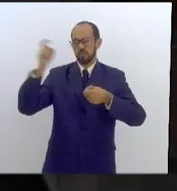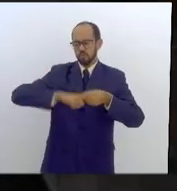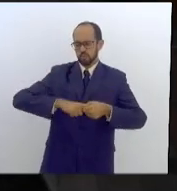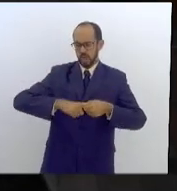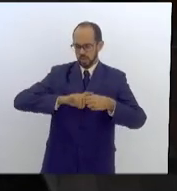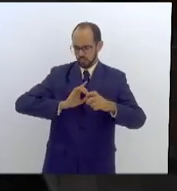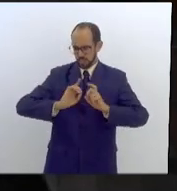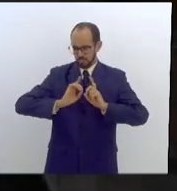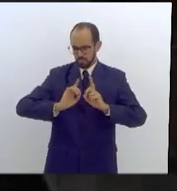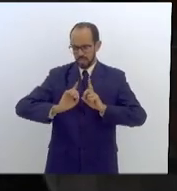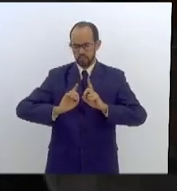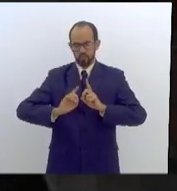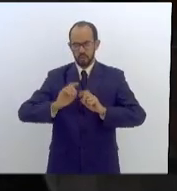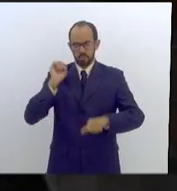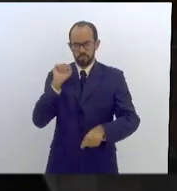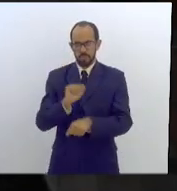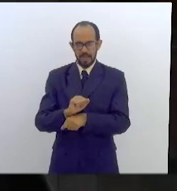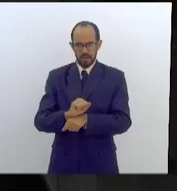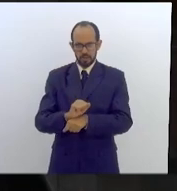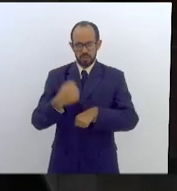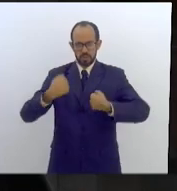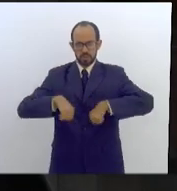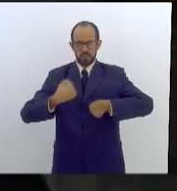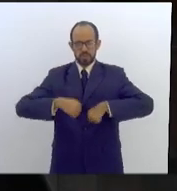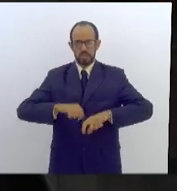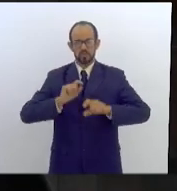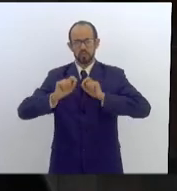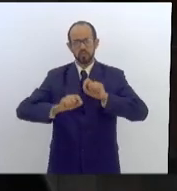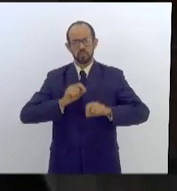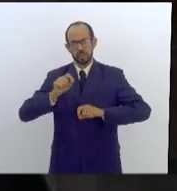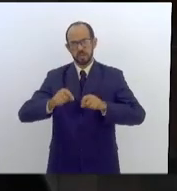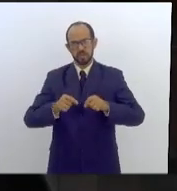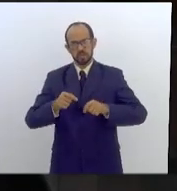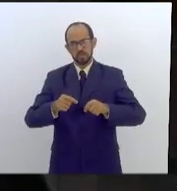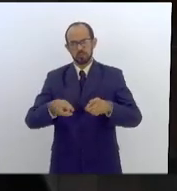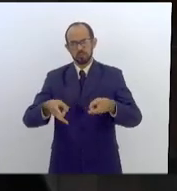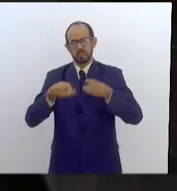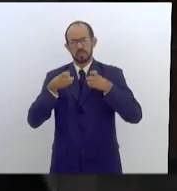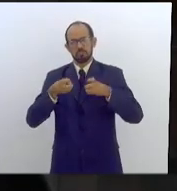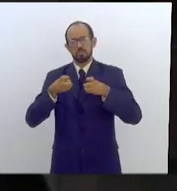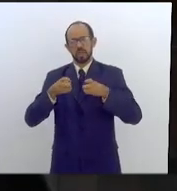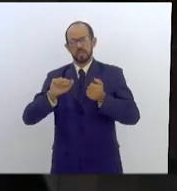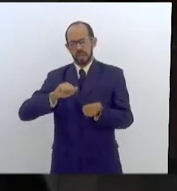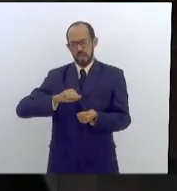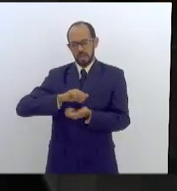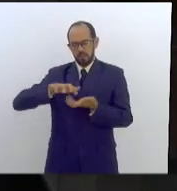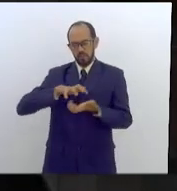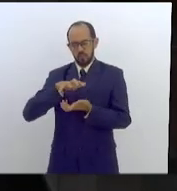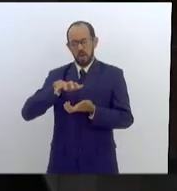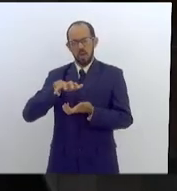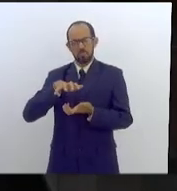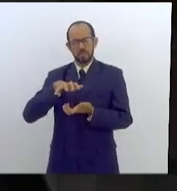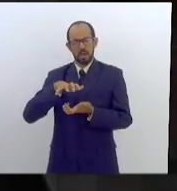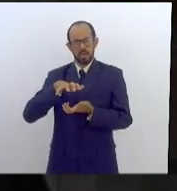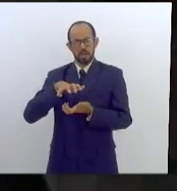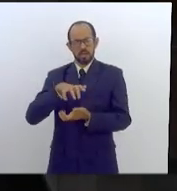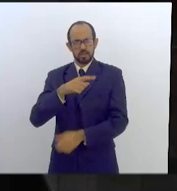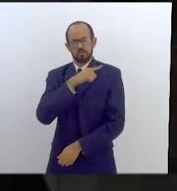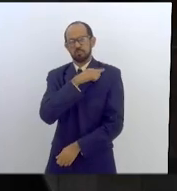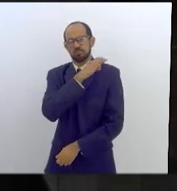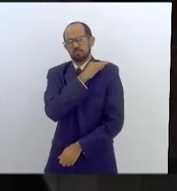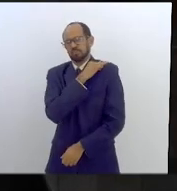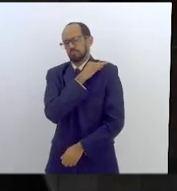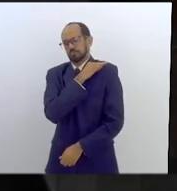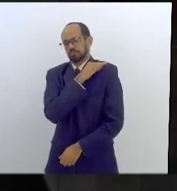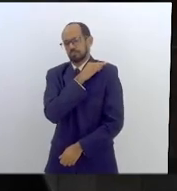interrompido a necessidade de rever esta malfadada reforma do ensino médio porque é evidentemente que o currículo